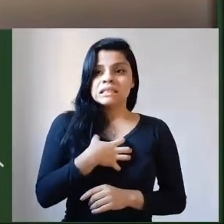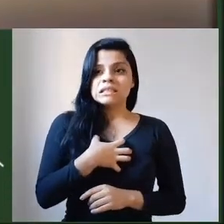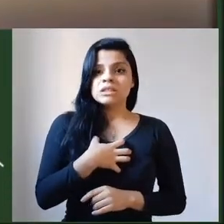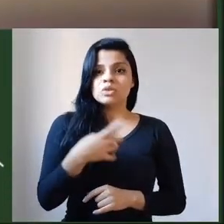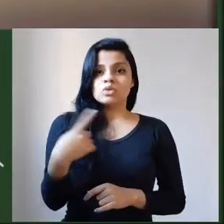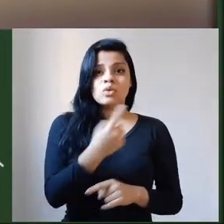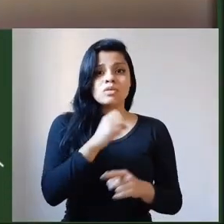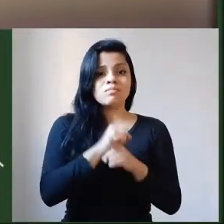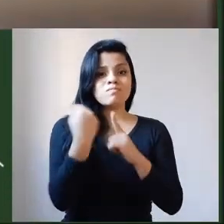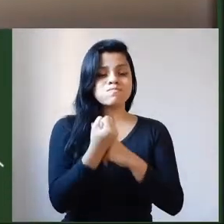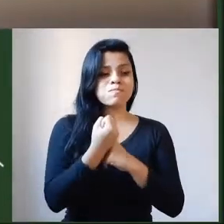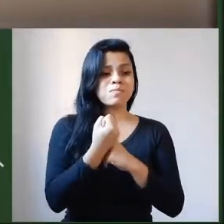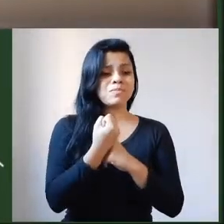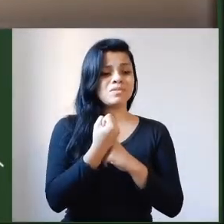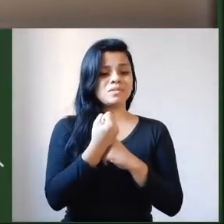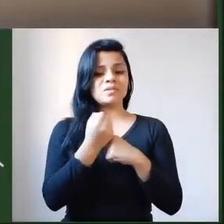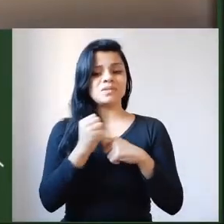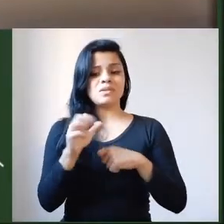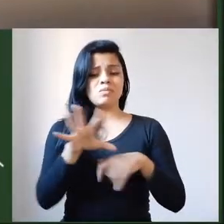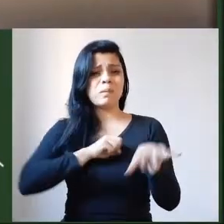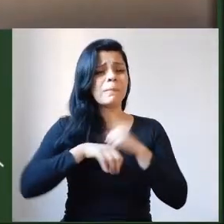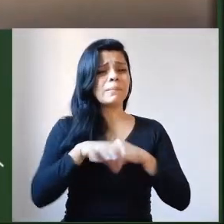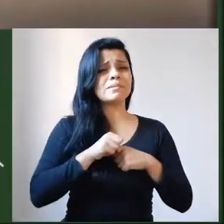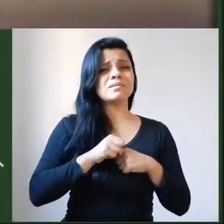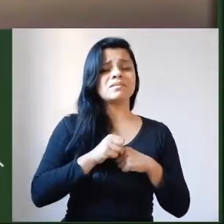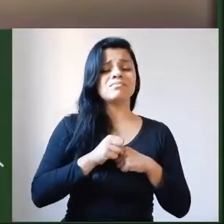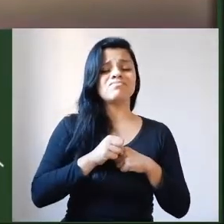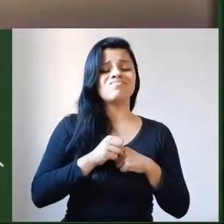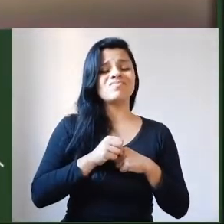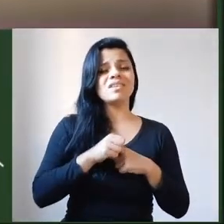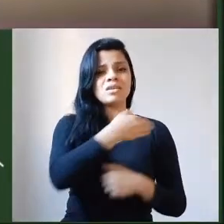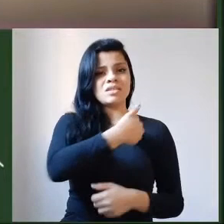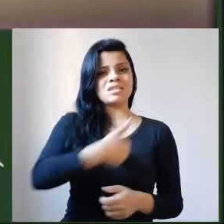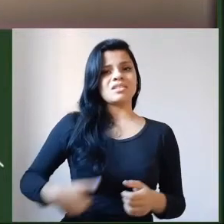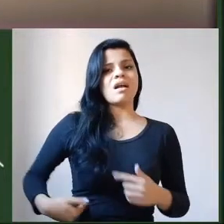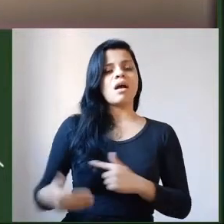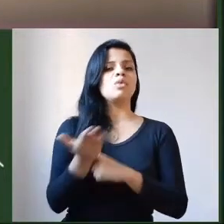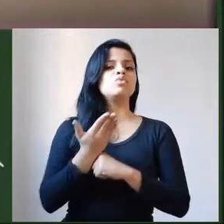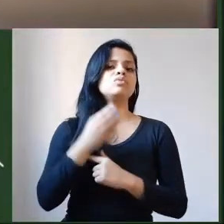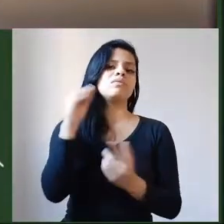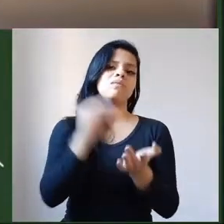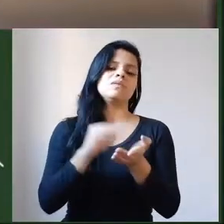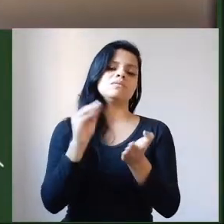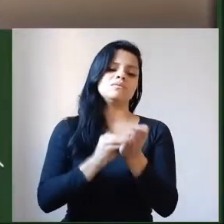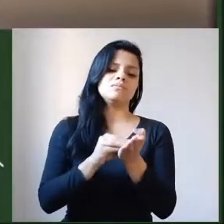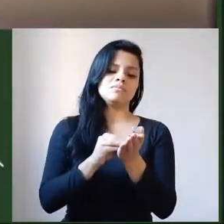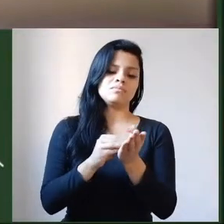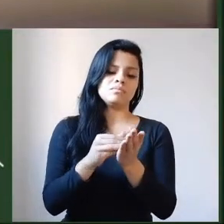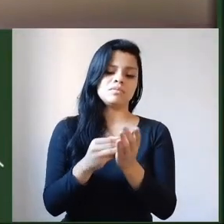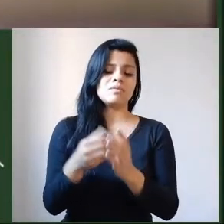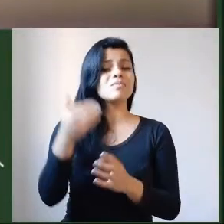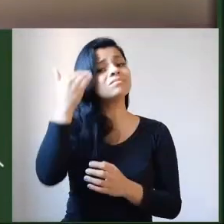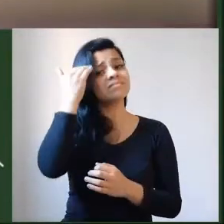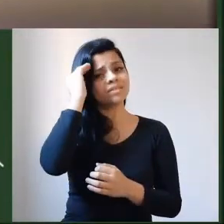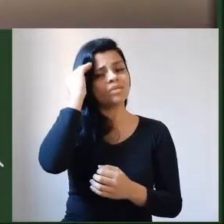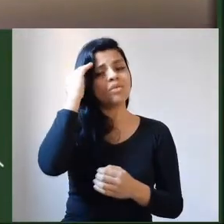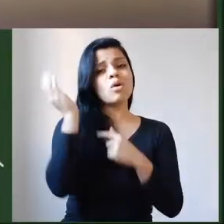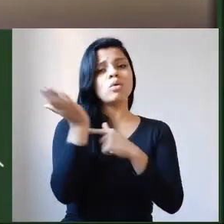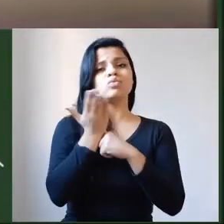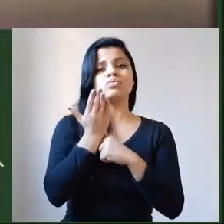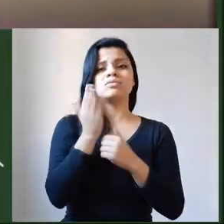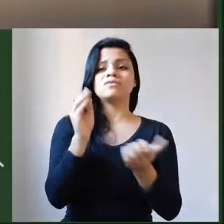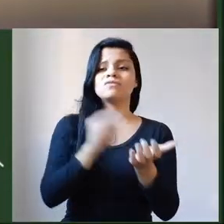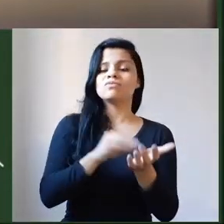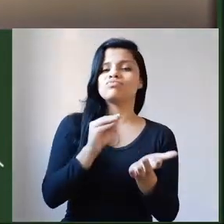Com interesses políticos na jogada, enfim. E me entristece